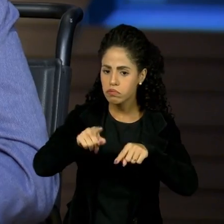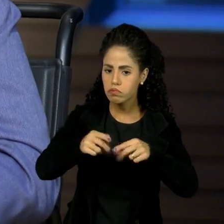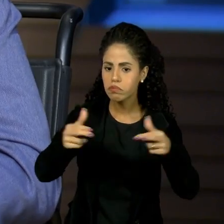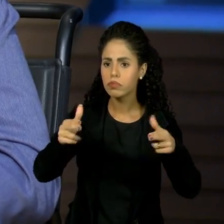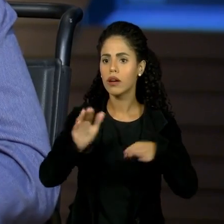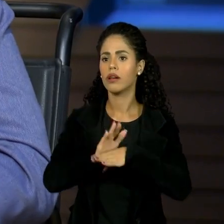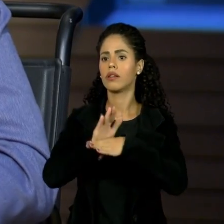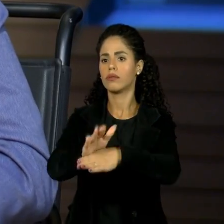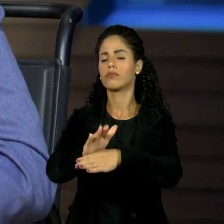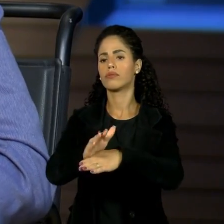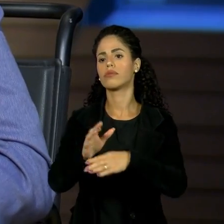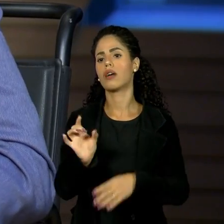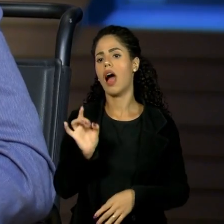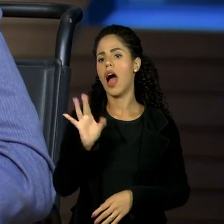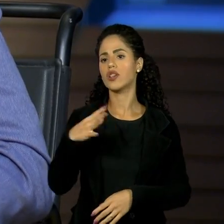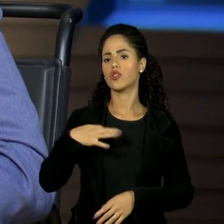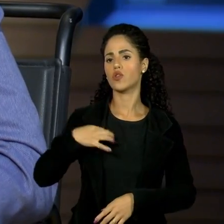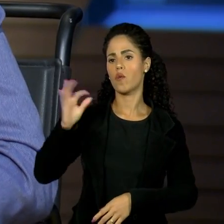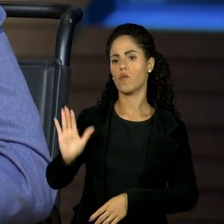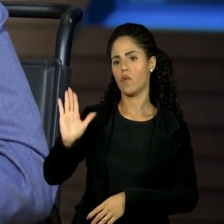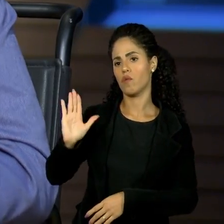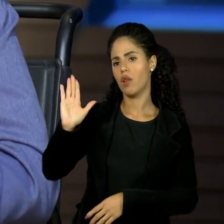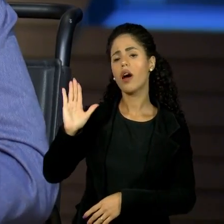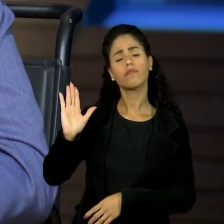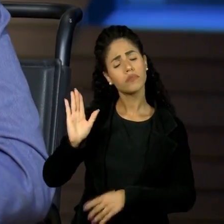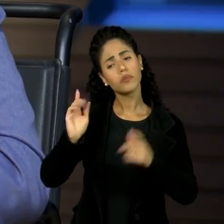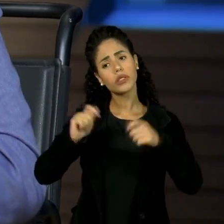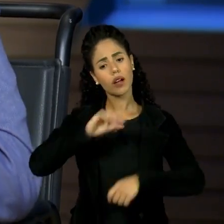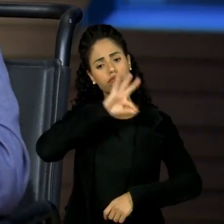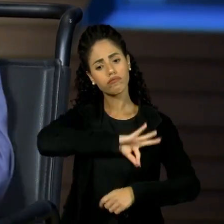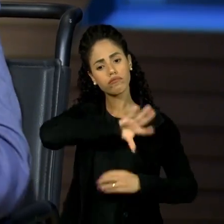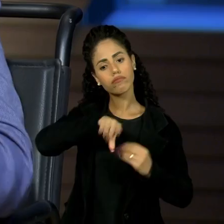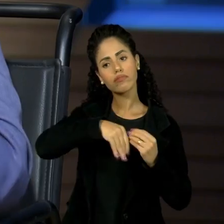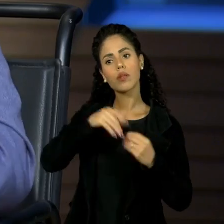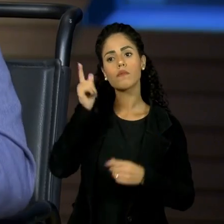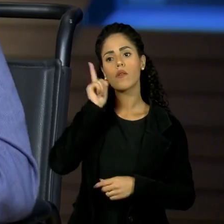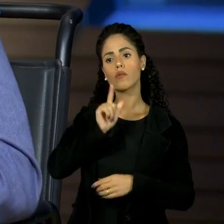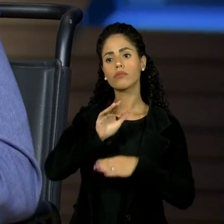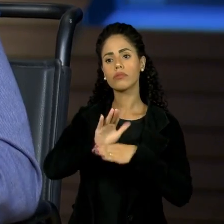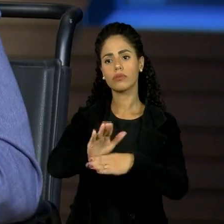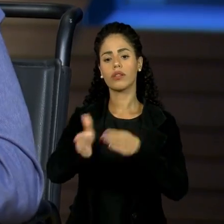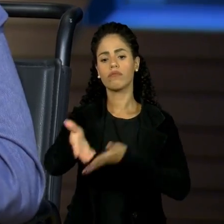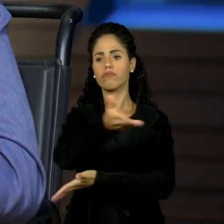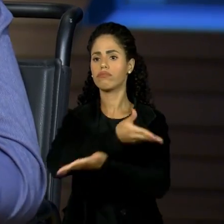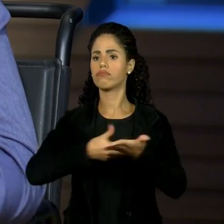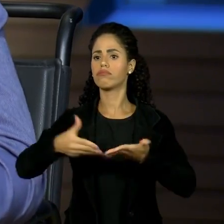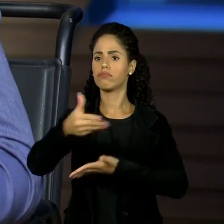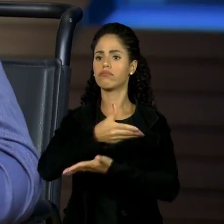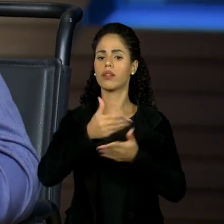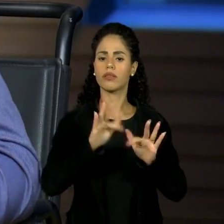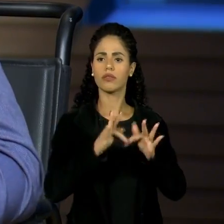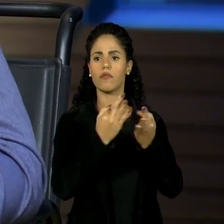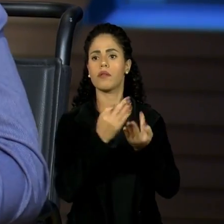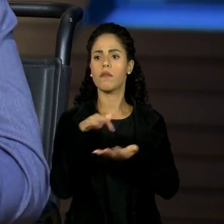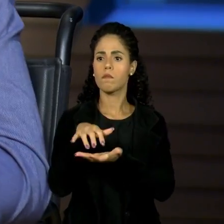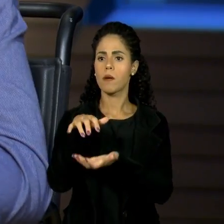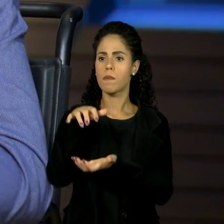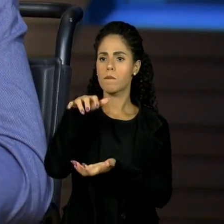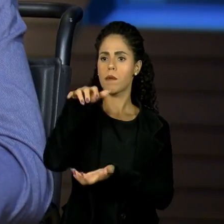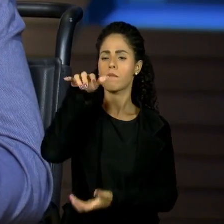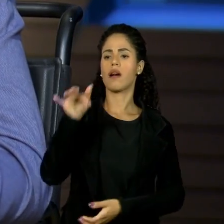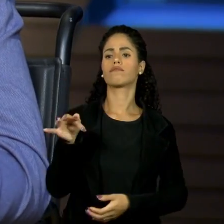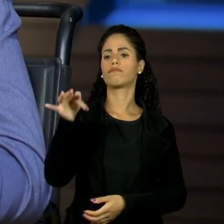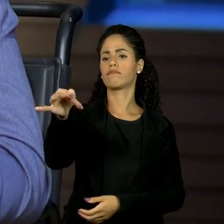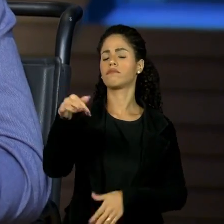e não achar que seja só um voluntariado, mas que seja, assim, uma forma de sustentabilidade dessas famílias que estão envelhecendo. Muitos